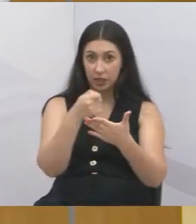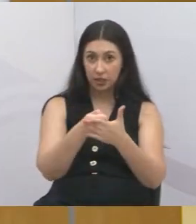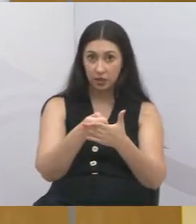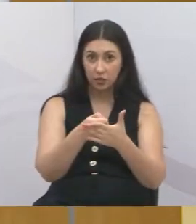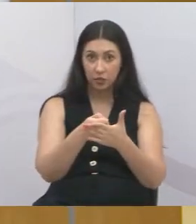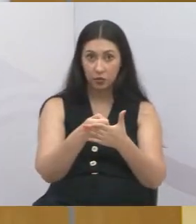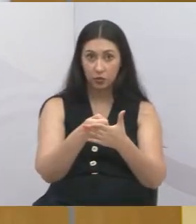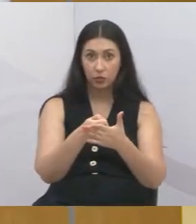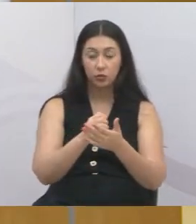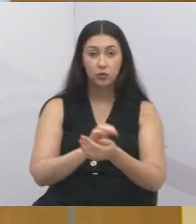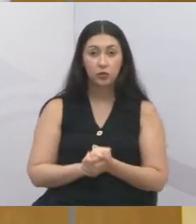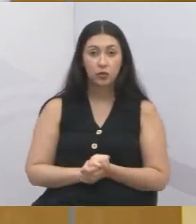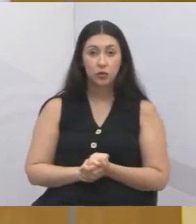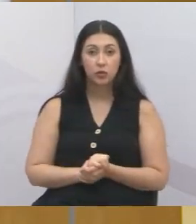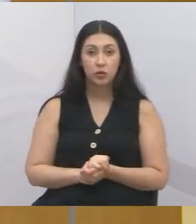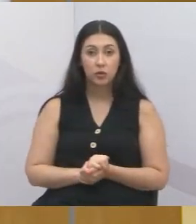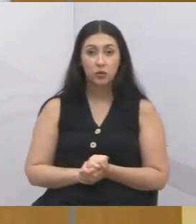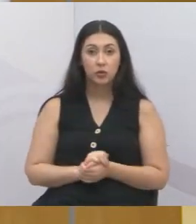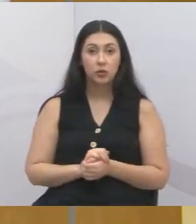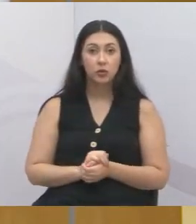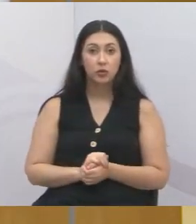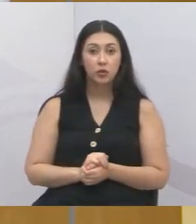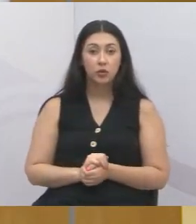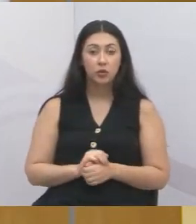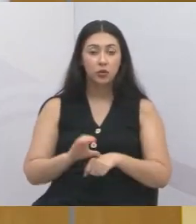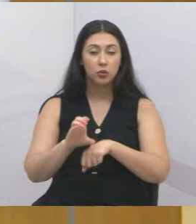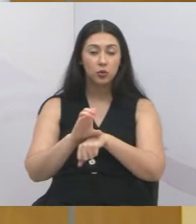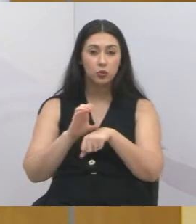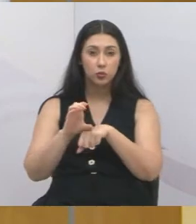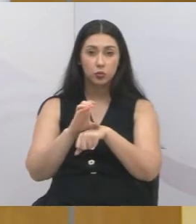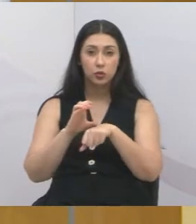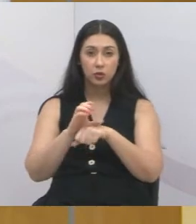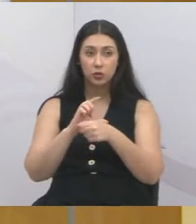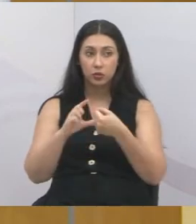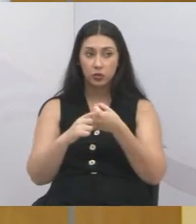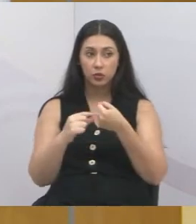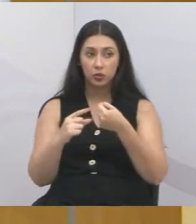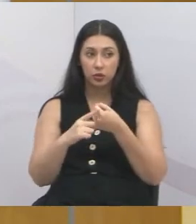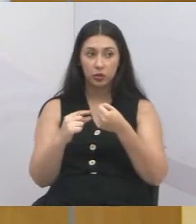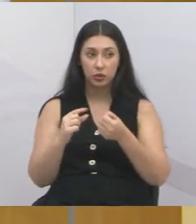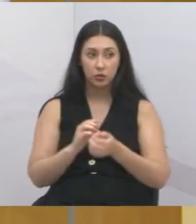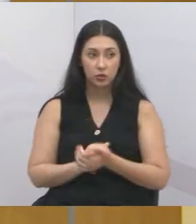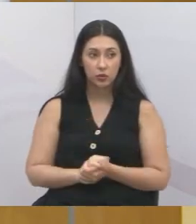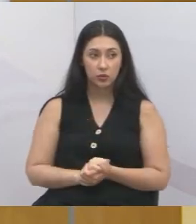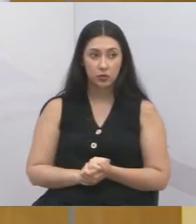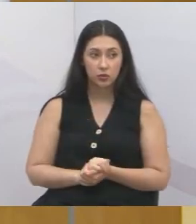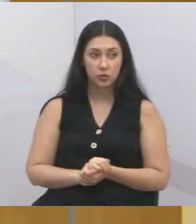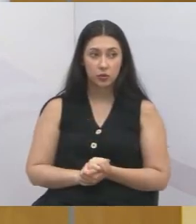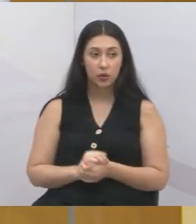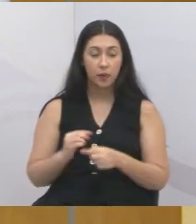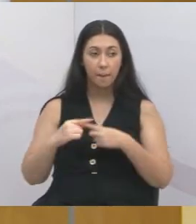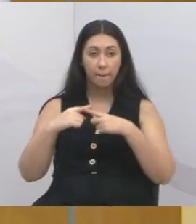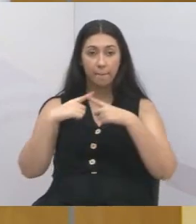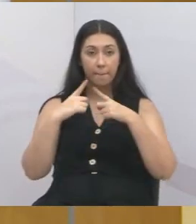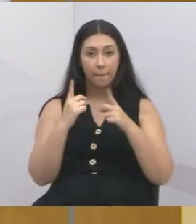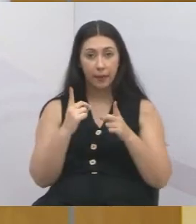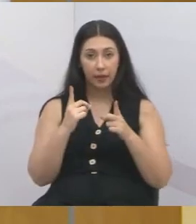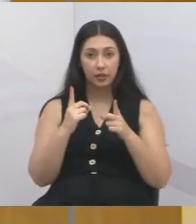Tribunal Federal quanto à constitucionalidade desse artigo 8º. Só que